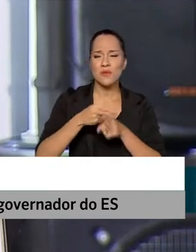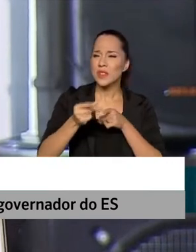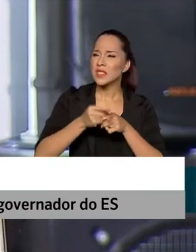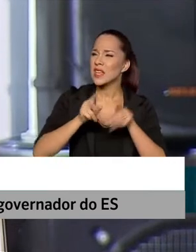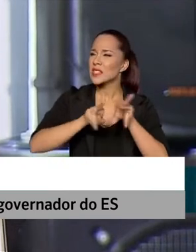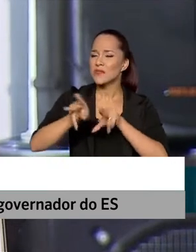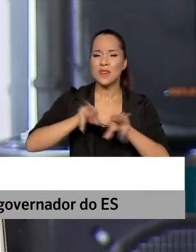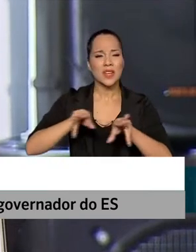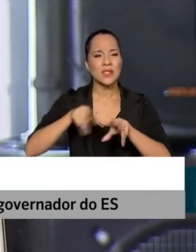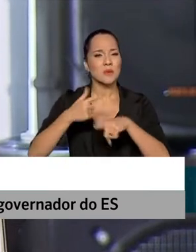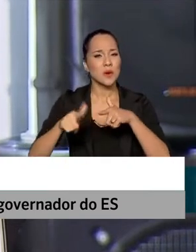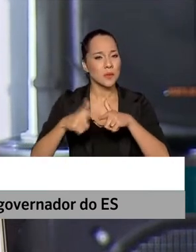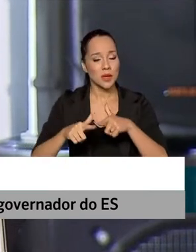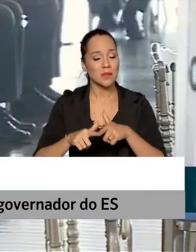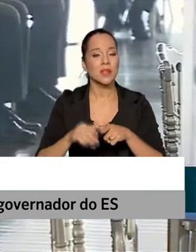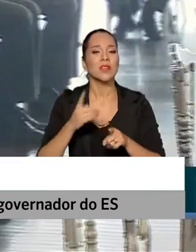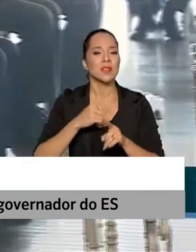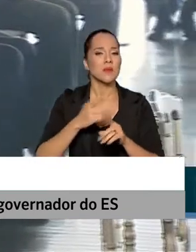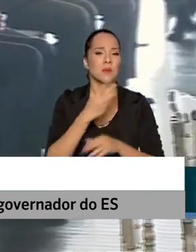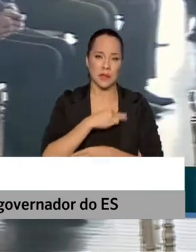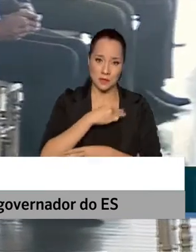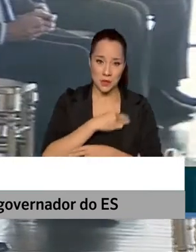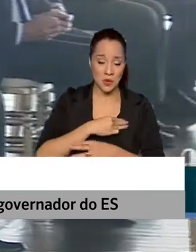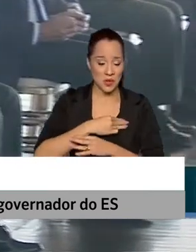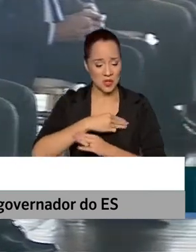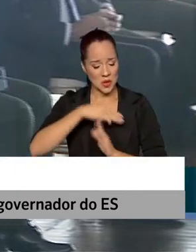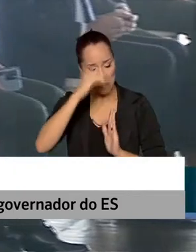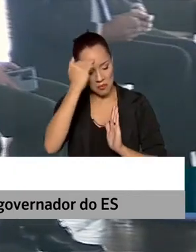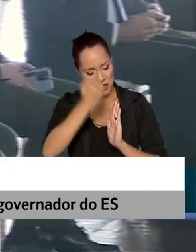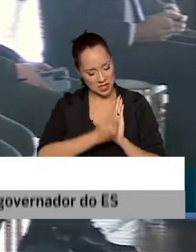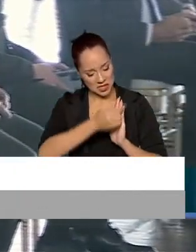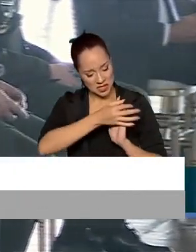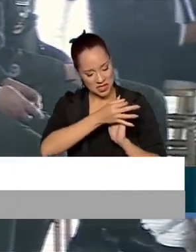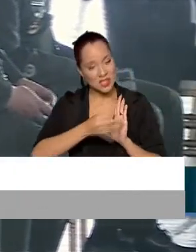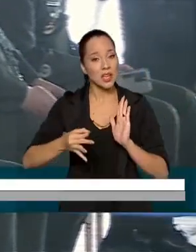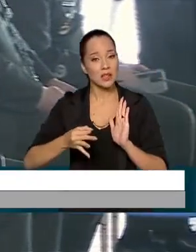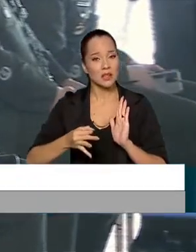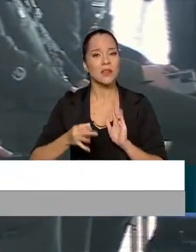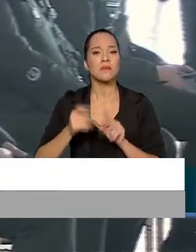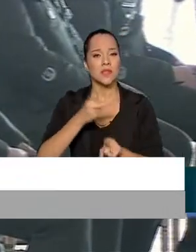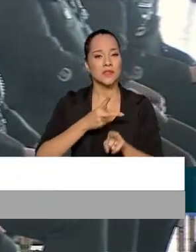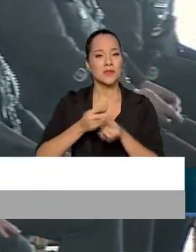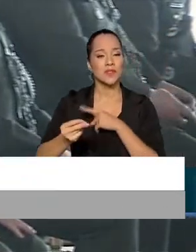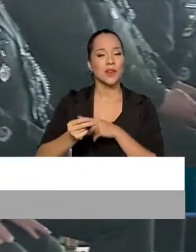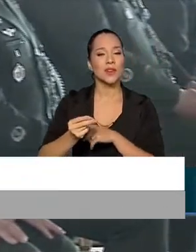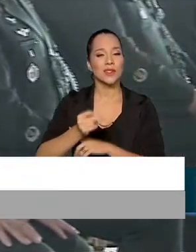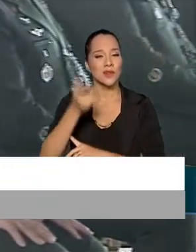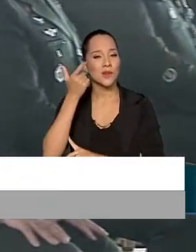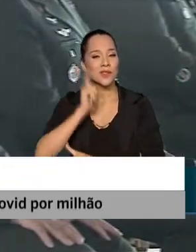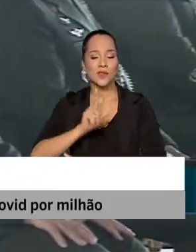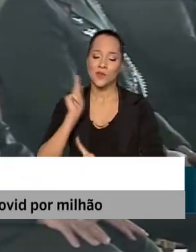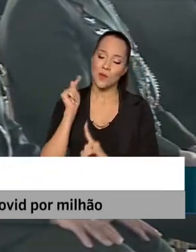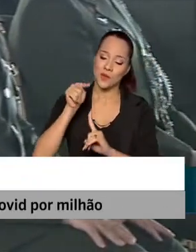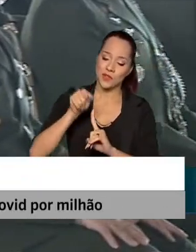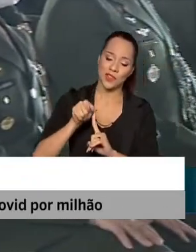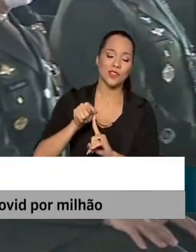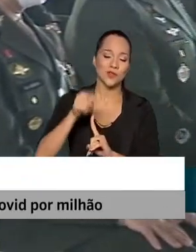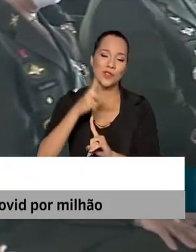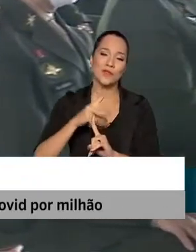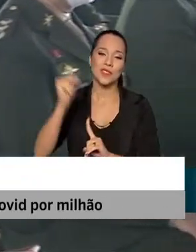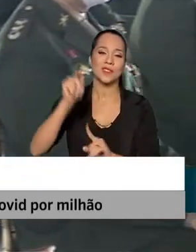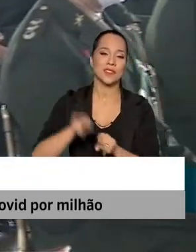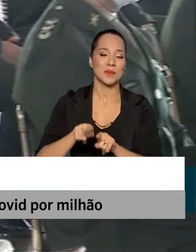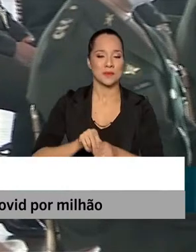obstáculos e adversidades, pelas missões muito bem cumpridas, pelas vitórias alcançadas e objetivos